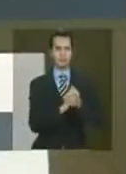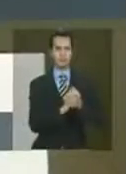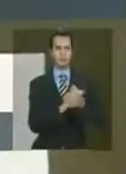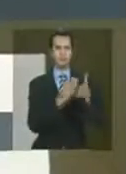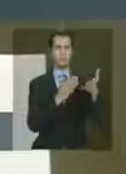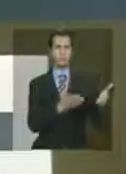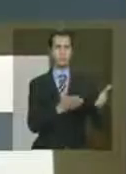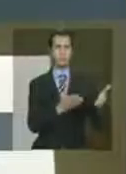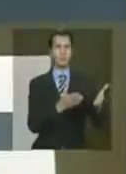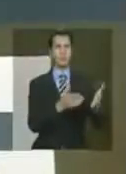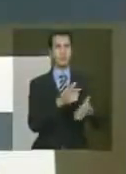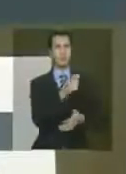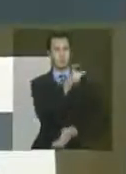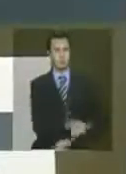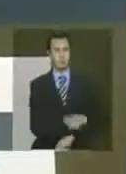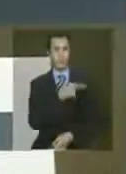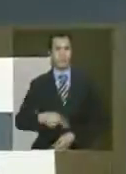O Ike é